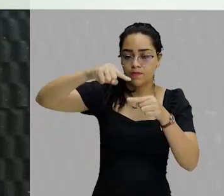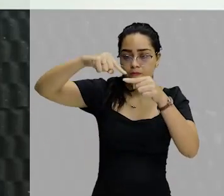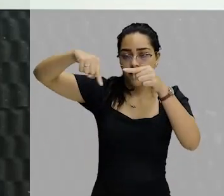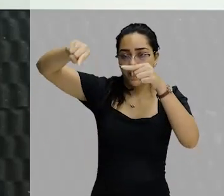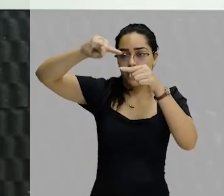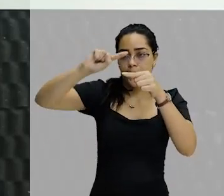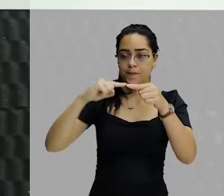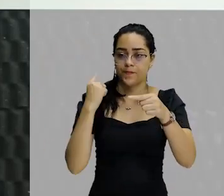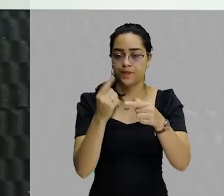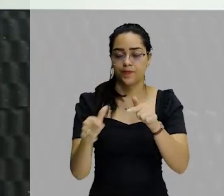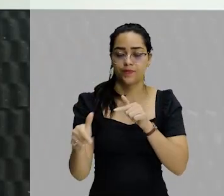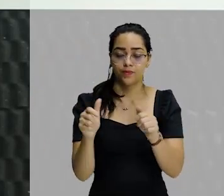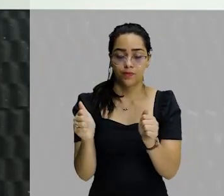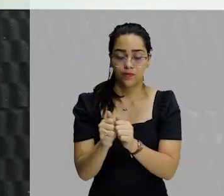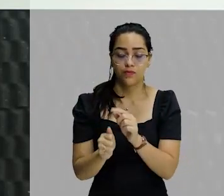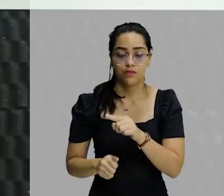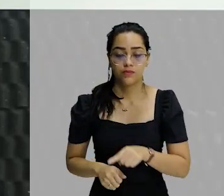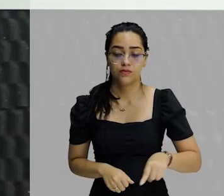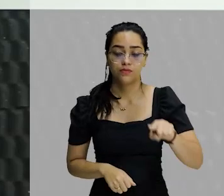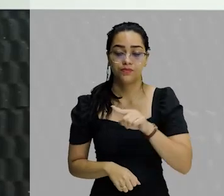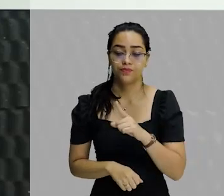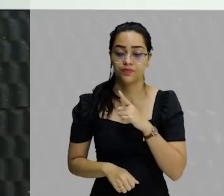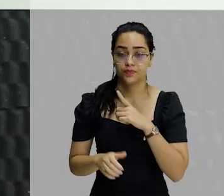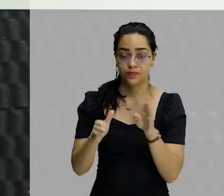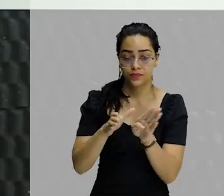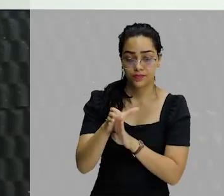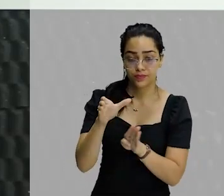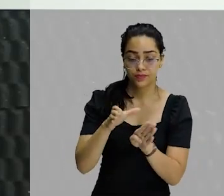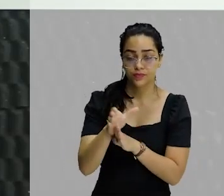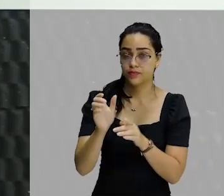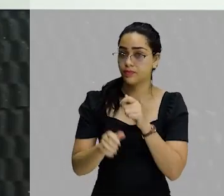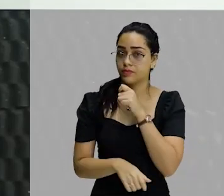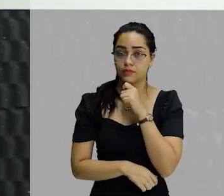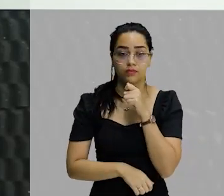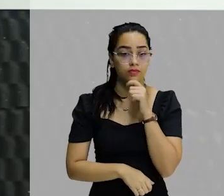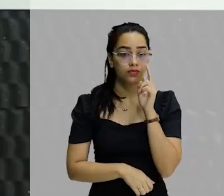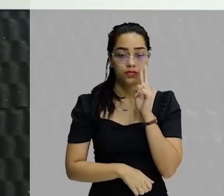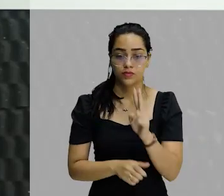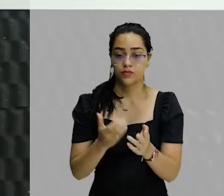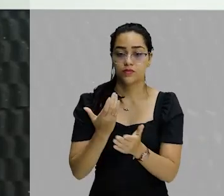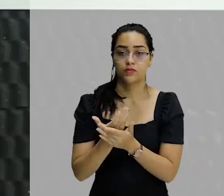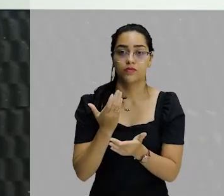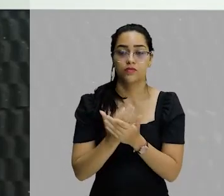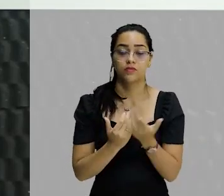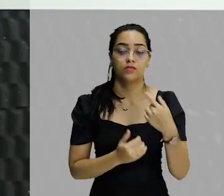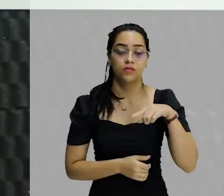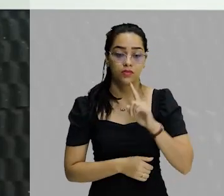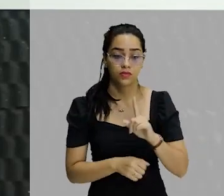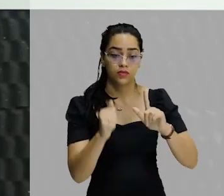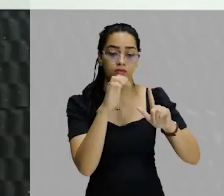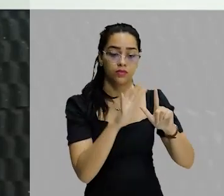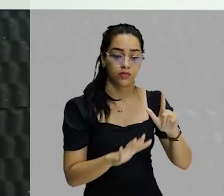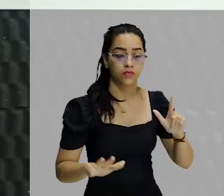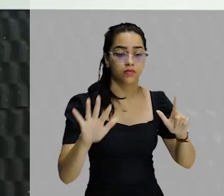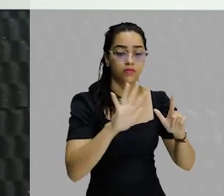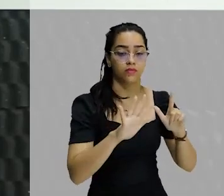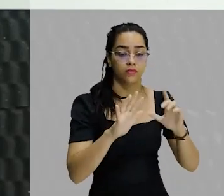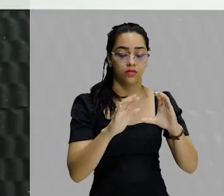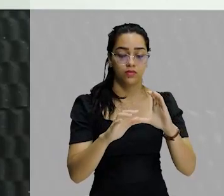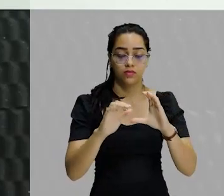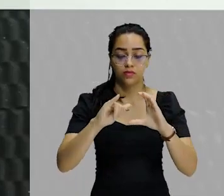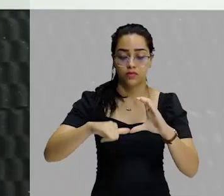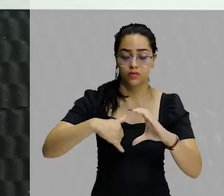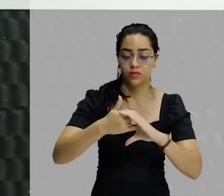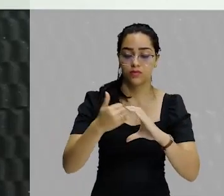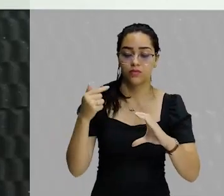está trabalhando aqui com vocês. Sempre aquela dica, para quem não acompanhou as aulas anteriores, vai lá na plataforma, no canal do YouTube